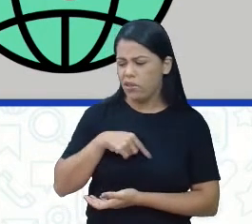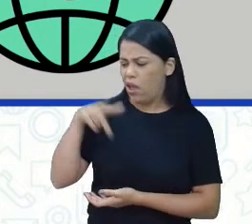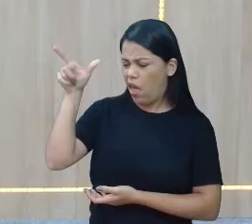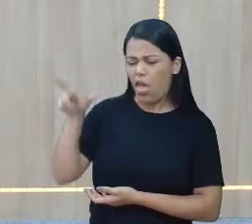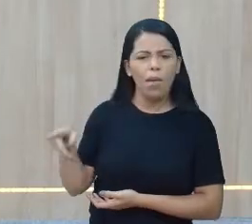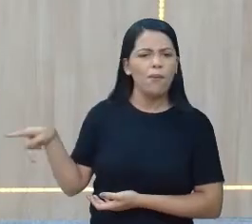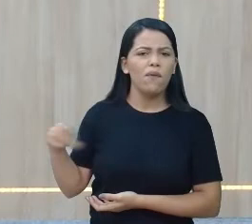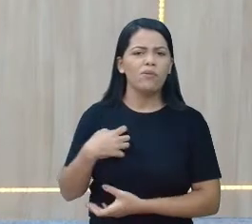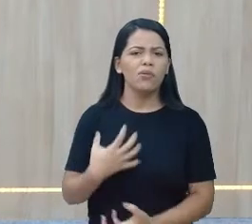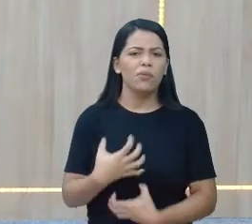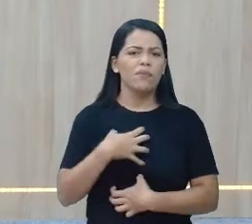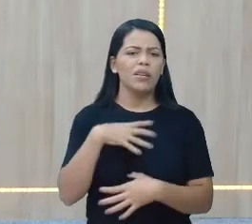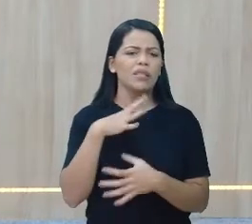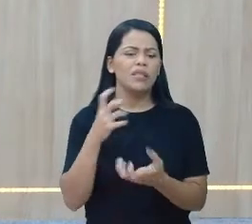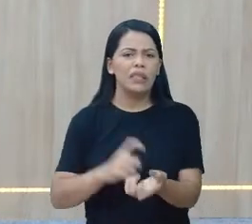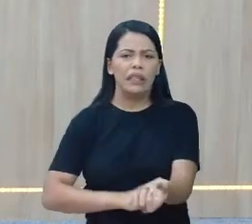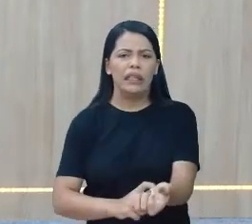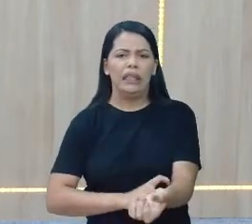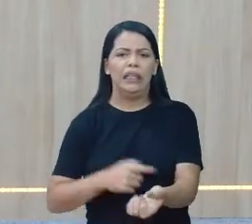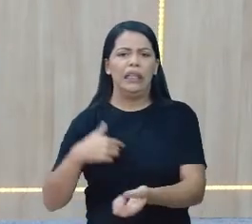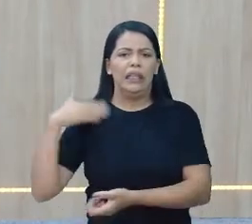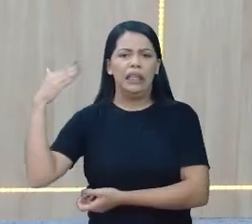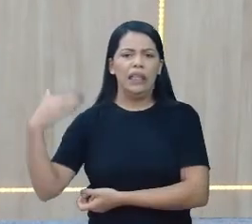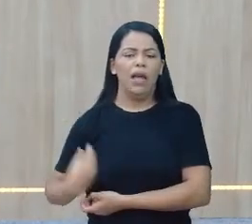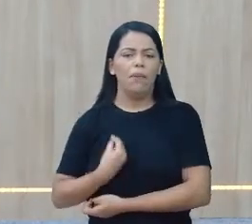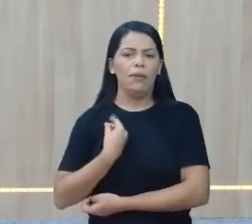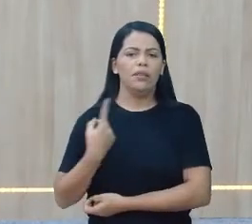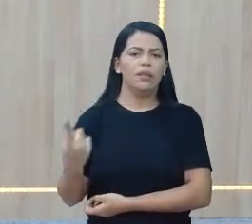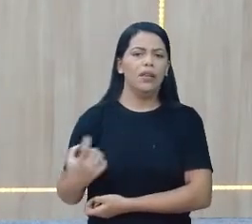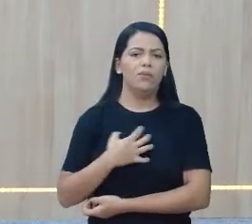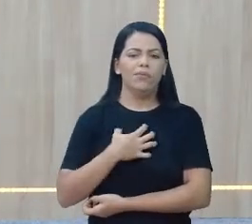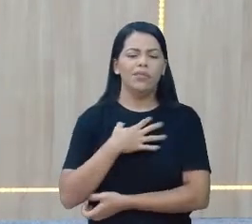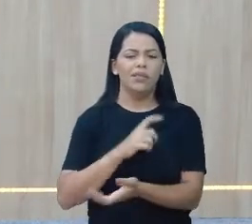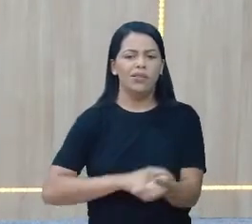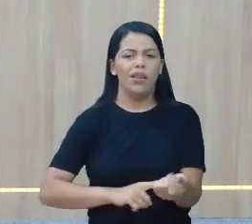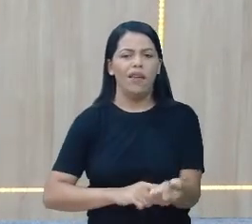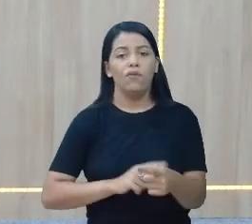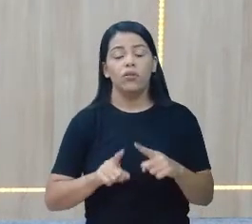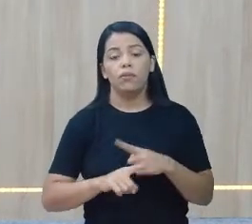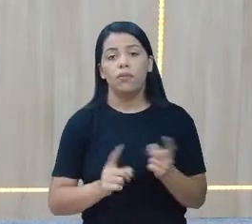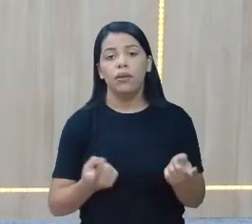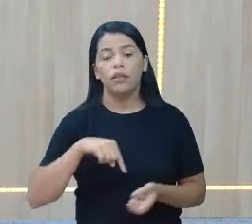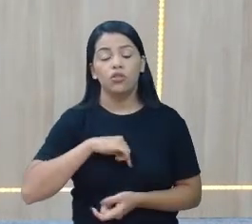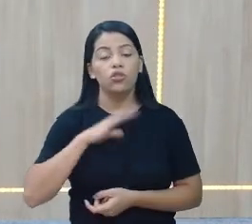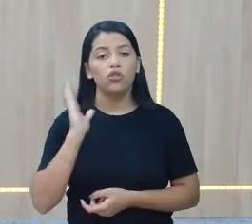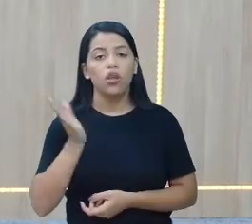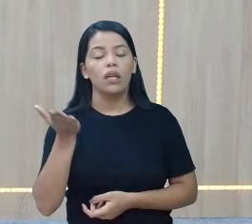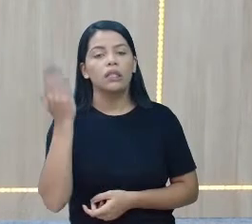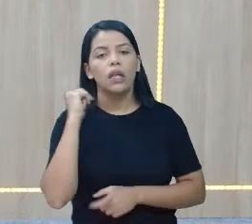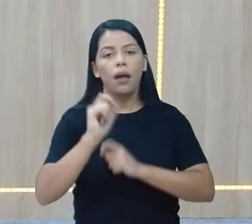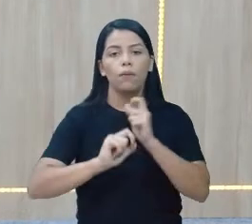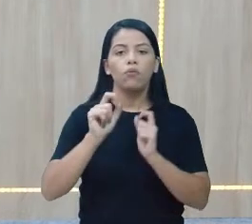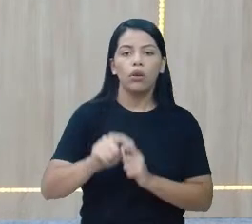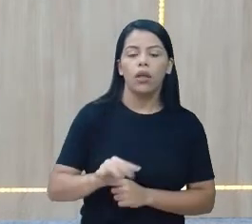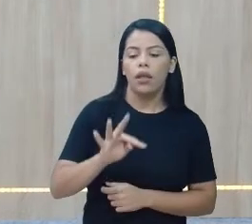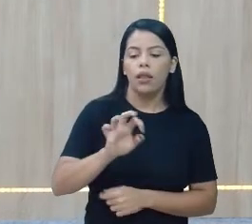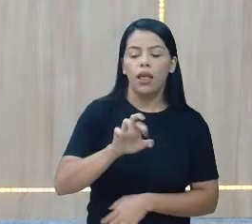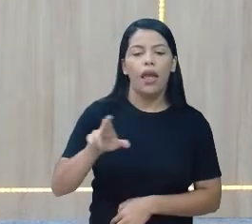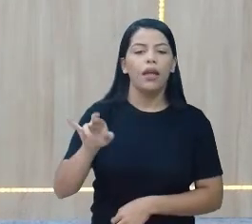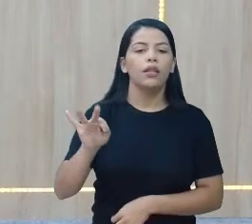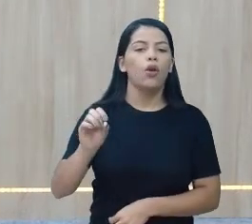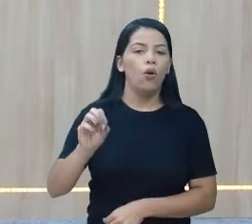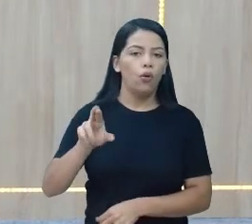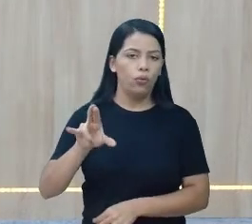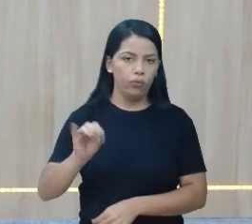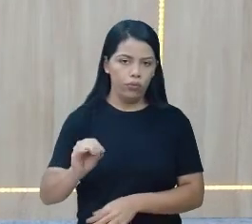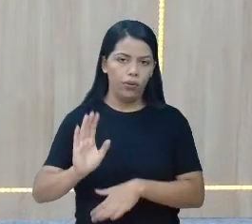né? Essa presença dele aqui me deixa mais nervoso. Mas aí a gente já sabendo, né, o que é o território, ao